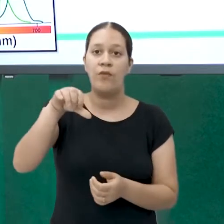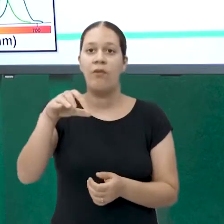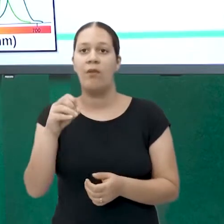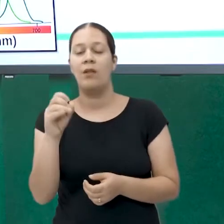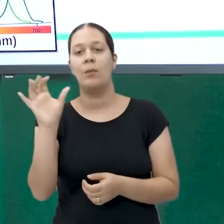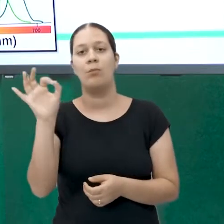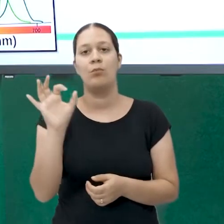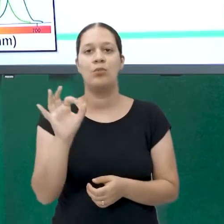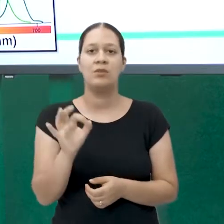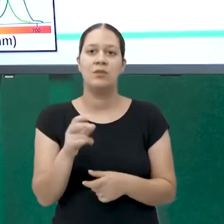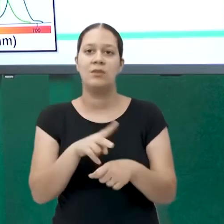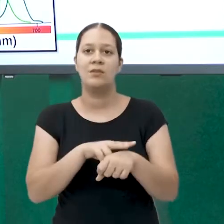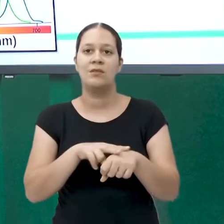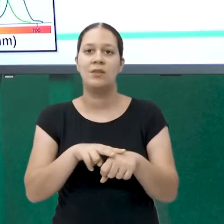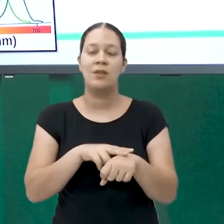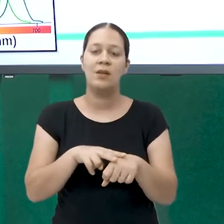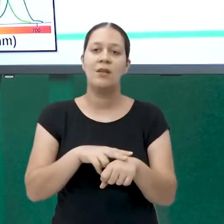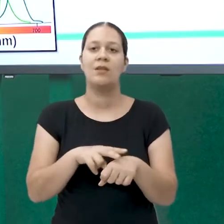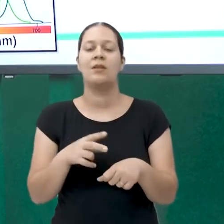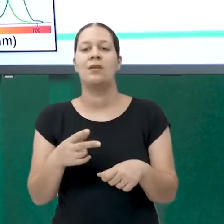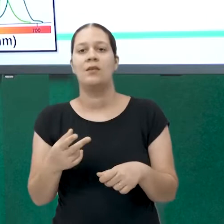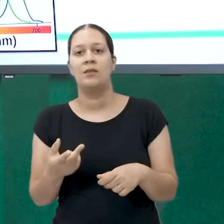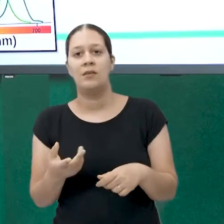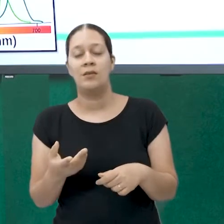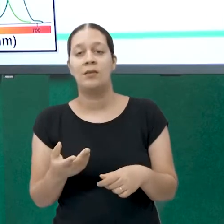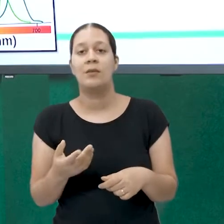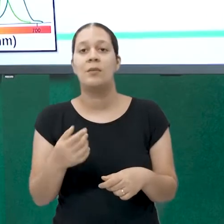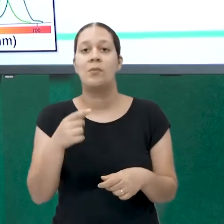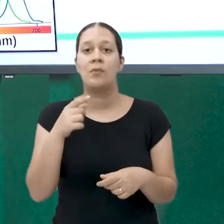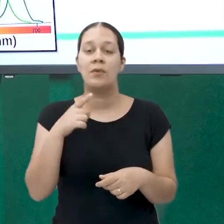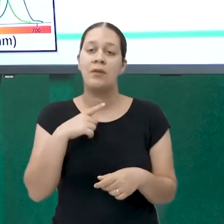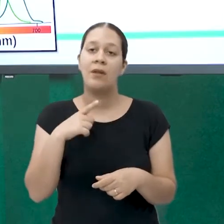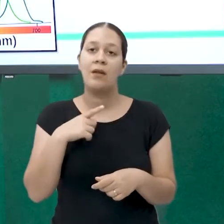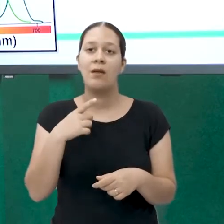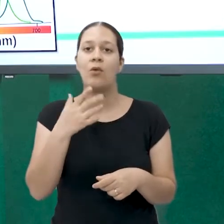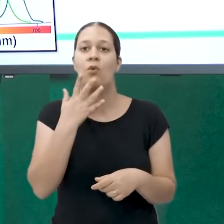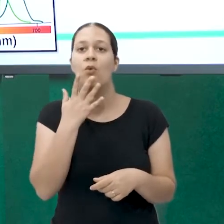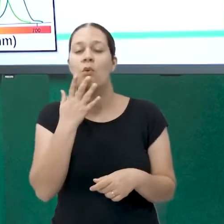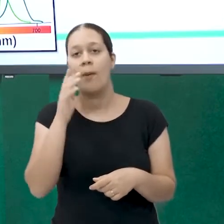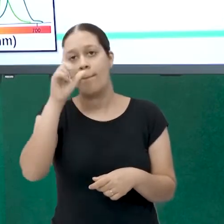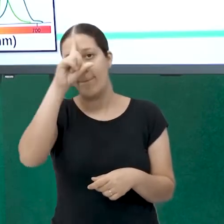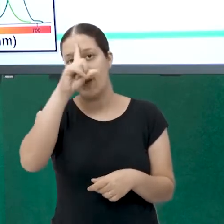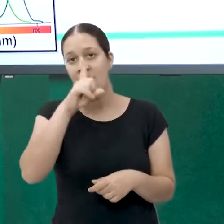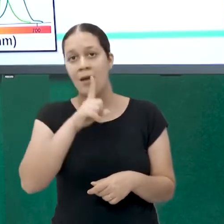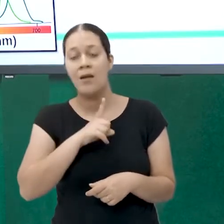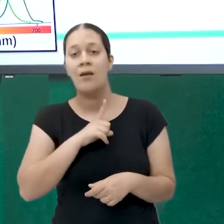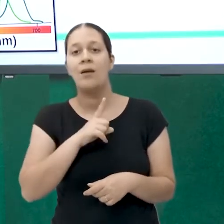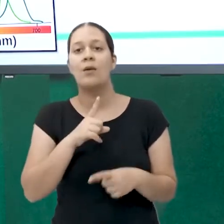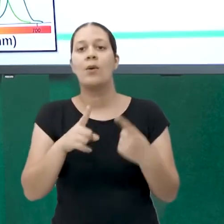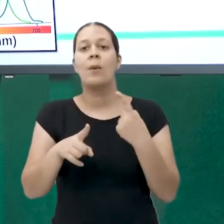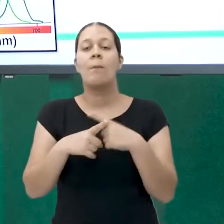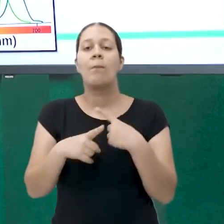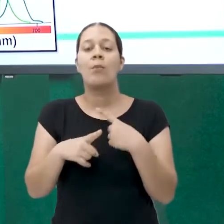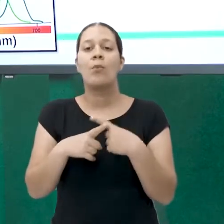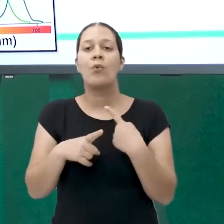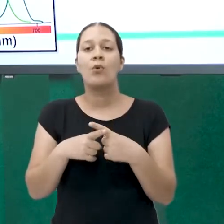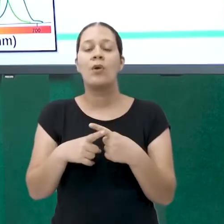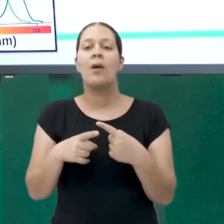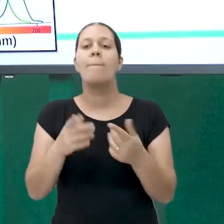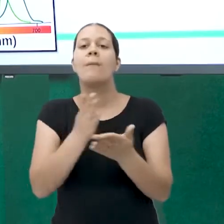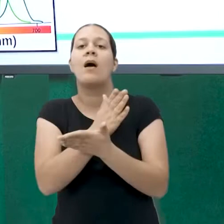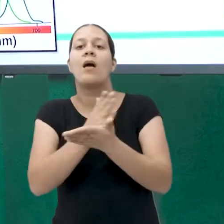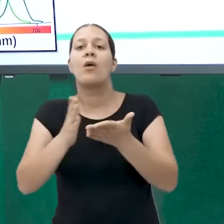não são todas, né? Assim, 90% lá é verde, mas você tem as plantas que são meio avermelhadas, você tem aquela planta amarela,